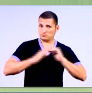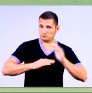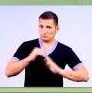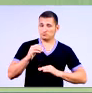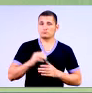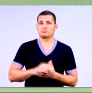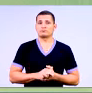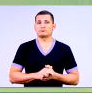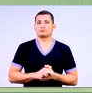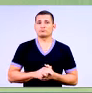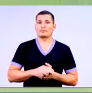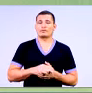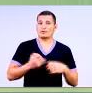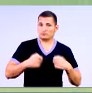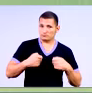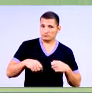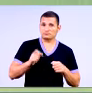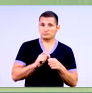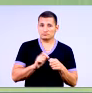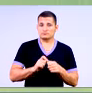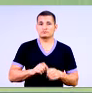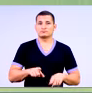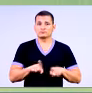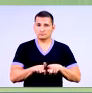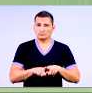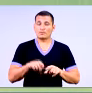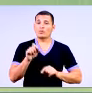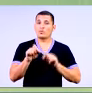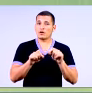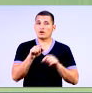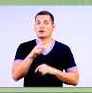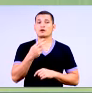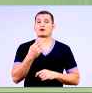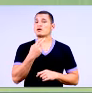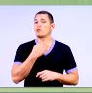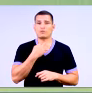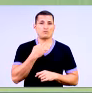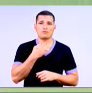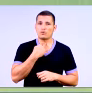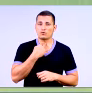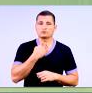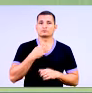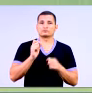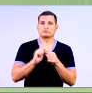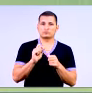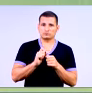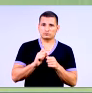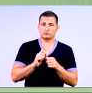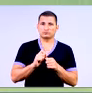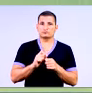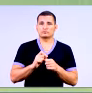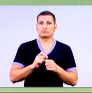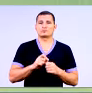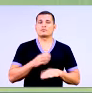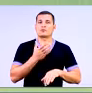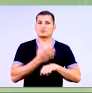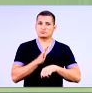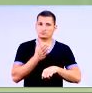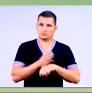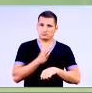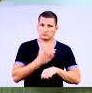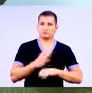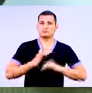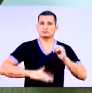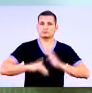o que ele não pode fazer no exercício da profissão. Então, esses códigos de